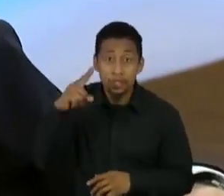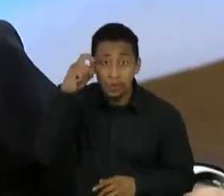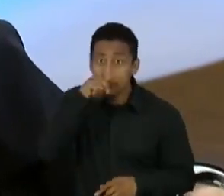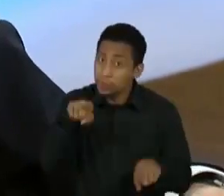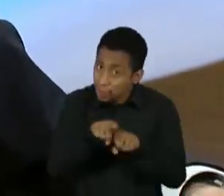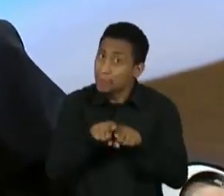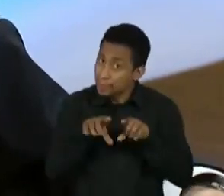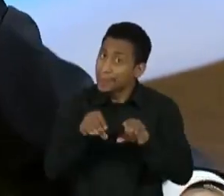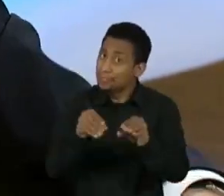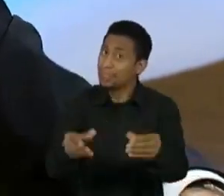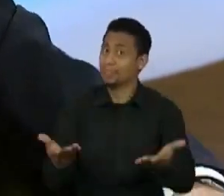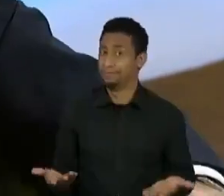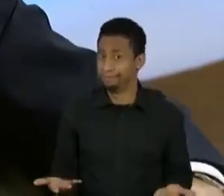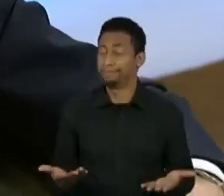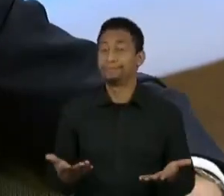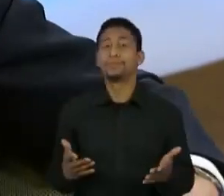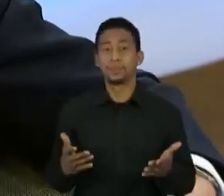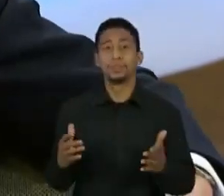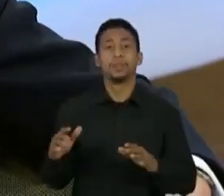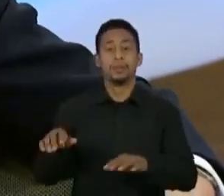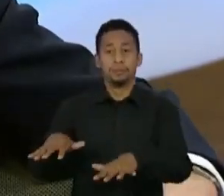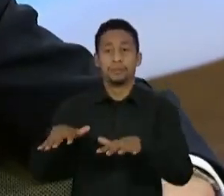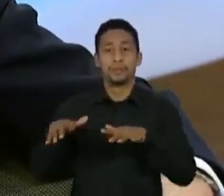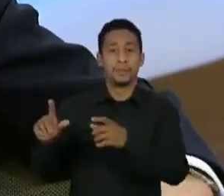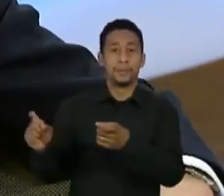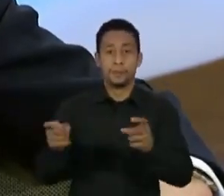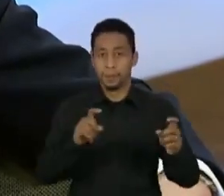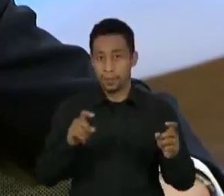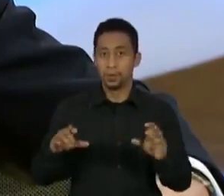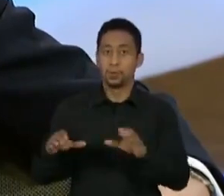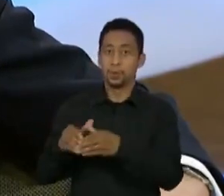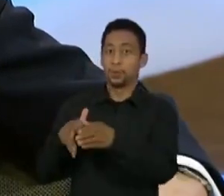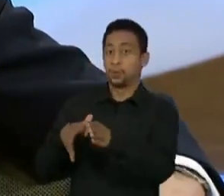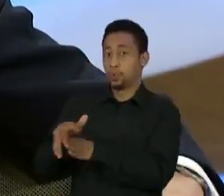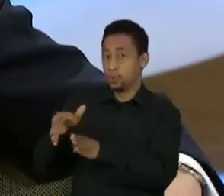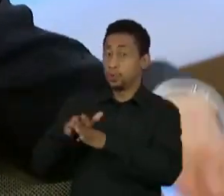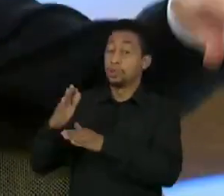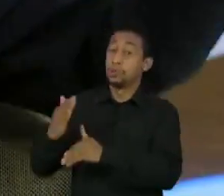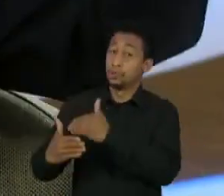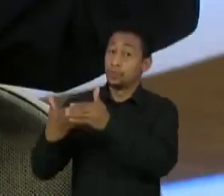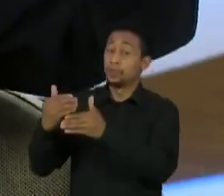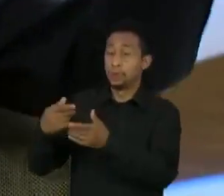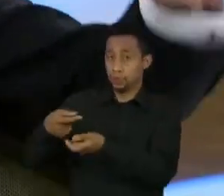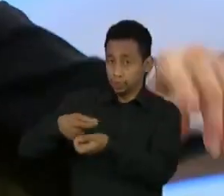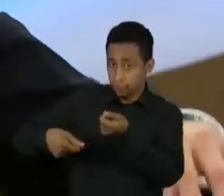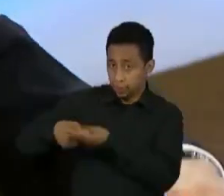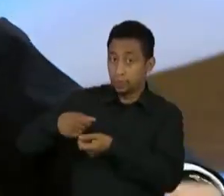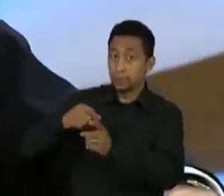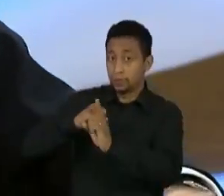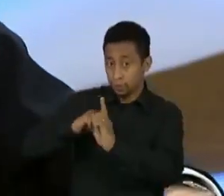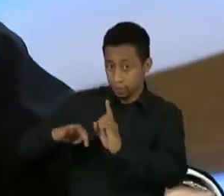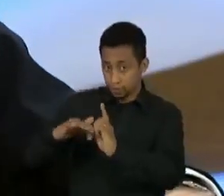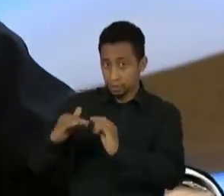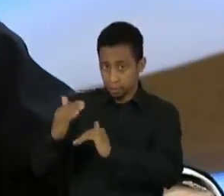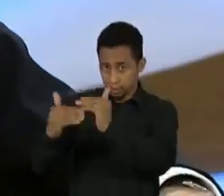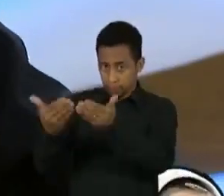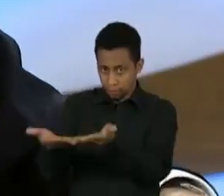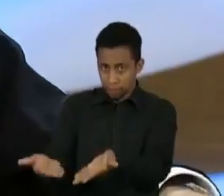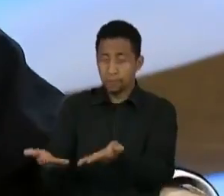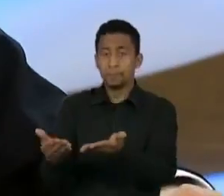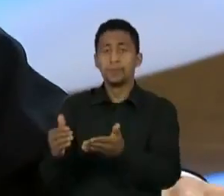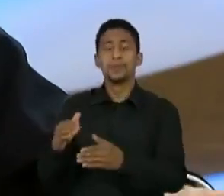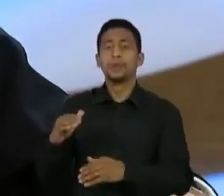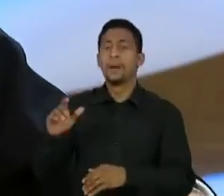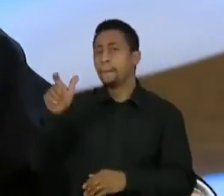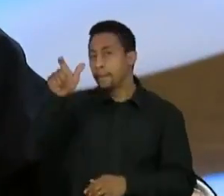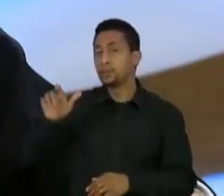das primeiras reuniões do Conselho de Desenvolvimento Econômico e Social, alguém se levantou e disse assim: presidente,